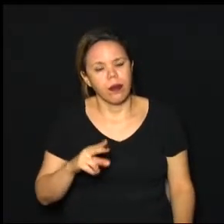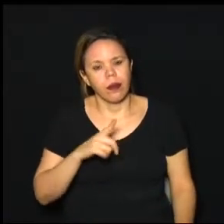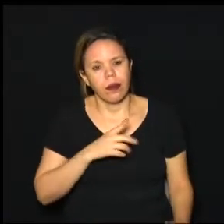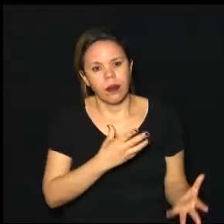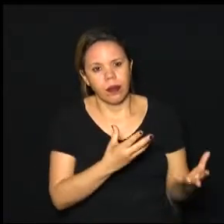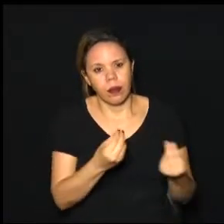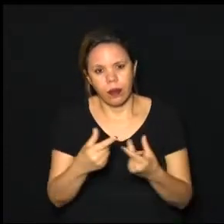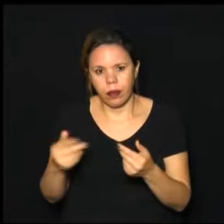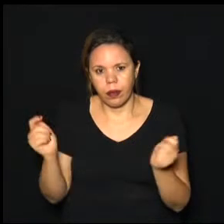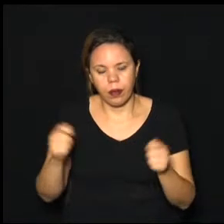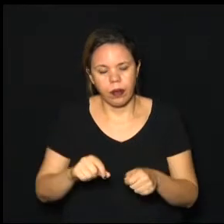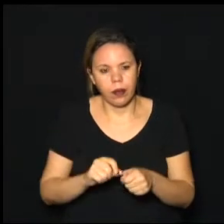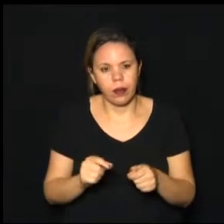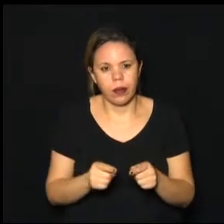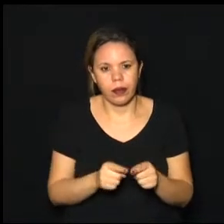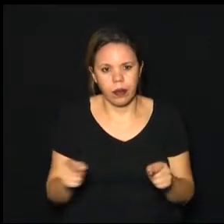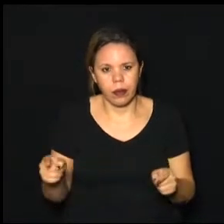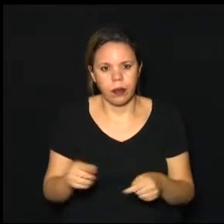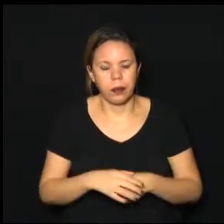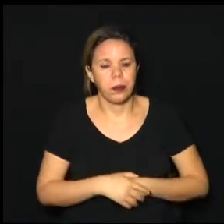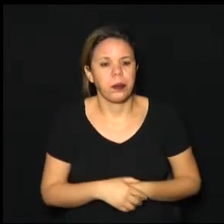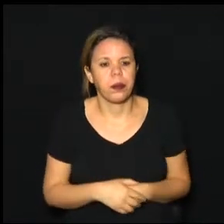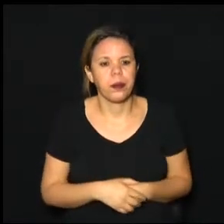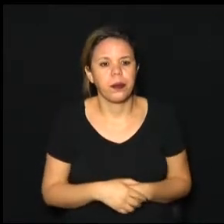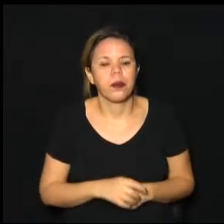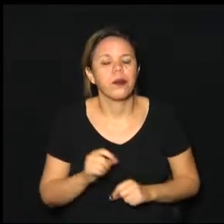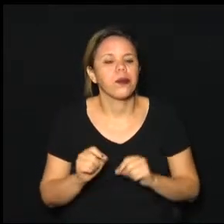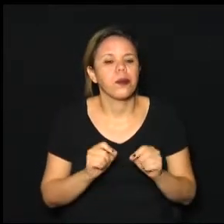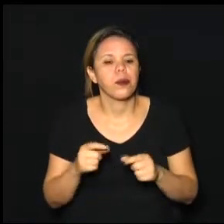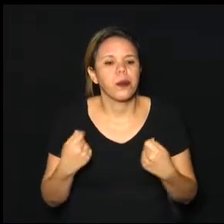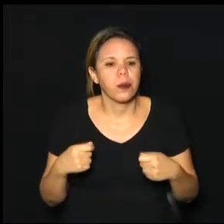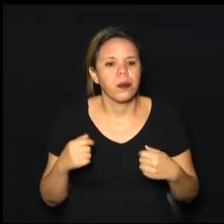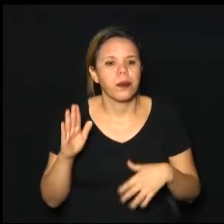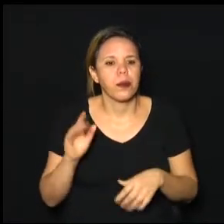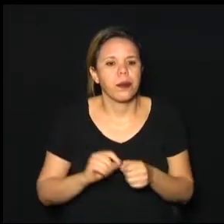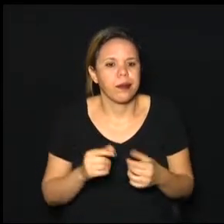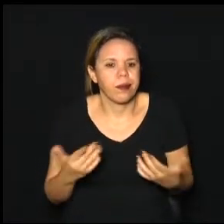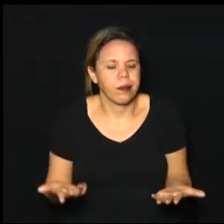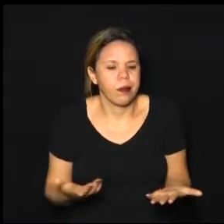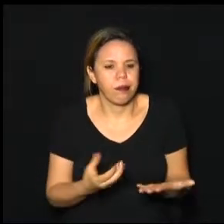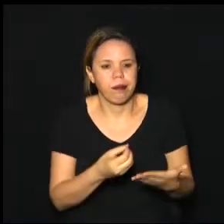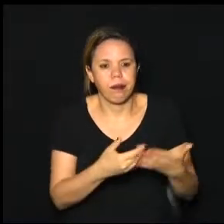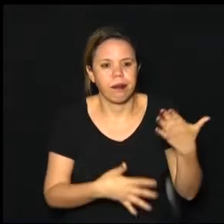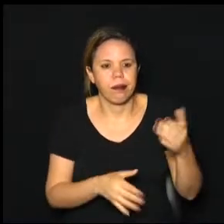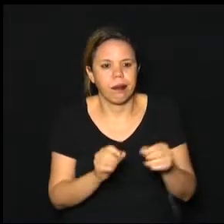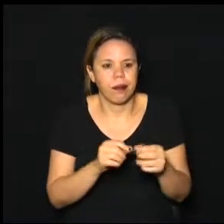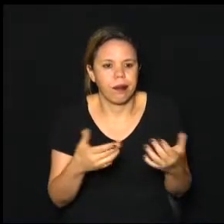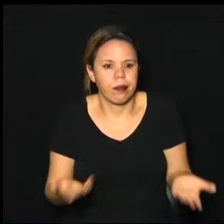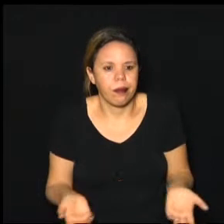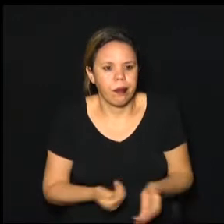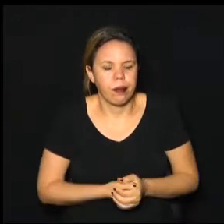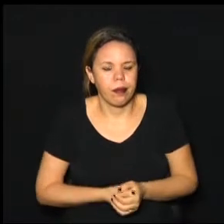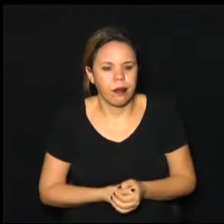muita coisa que dá para fazer nesse período. Bom, o que mais que dá para fazer? Se eu estou falando que tem muita coisa que dá para fazer, o que dá para fazer